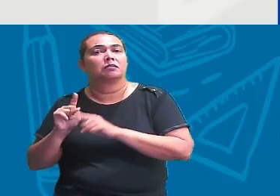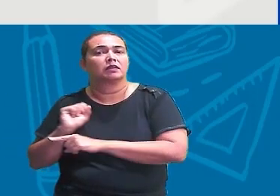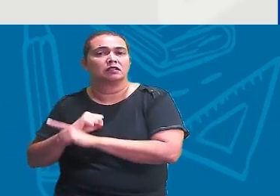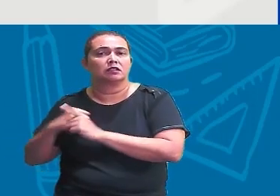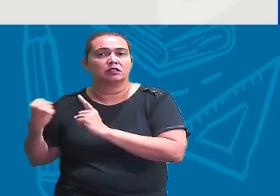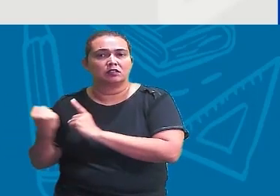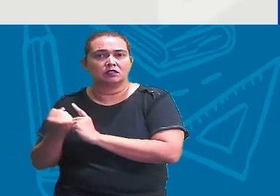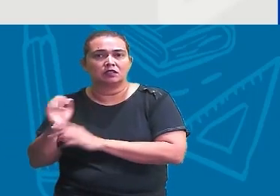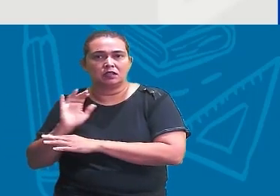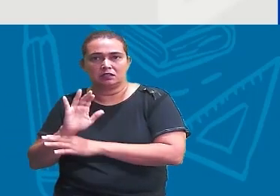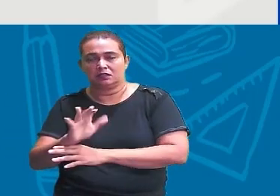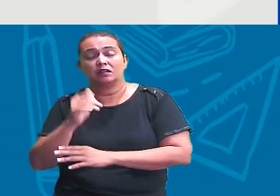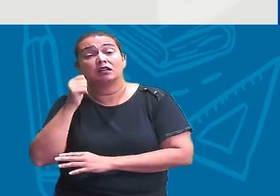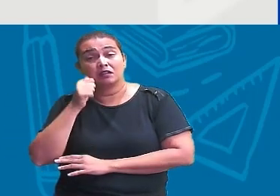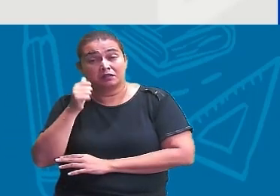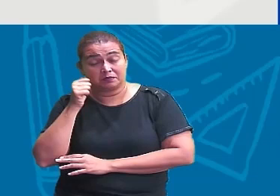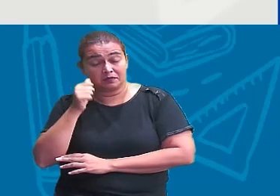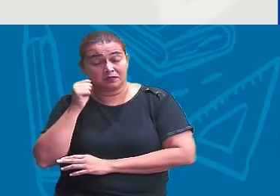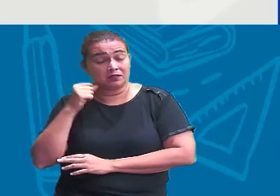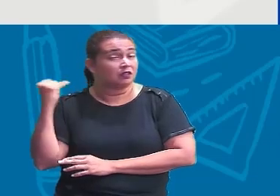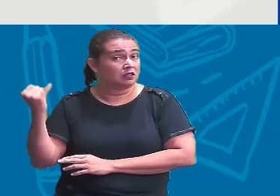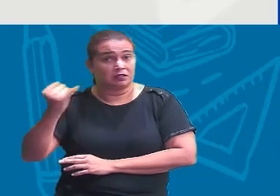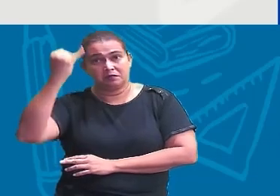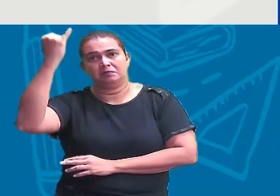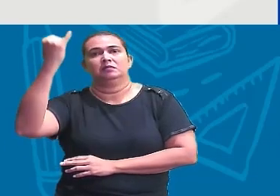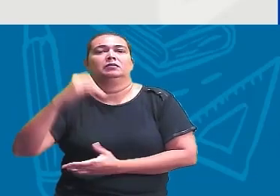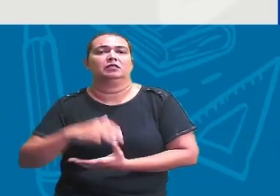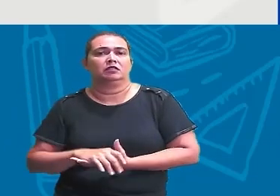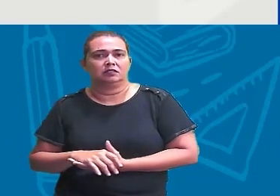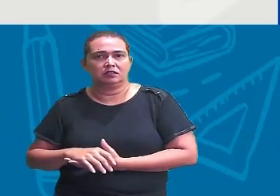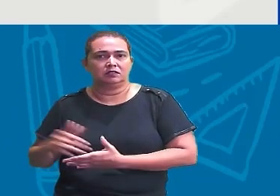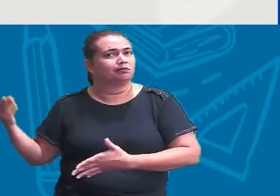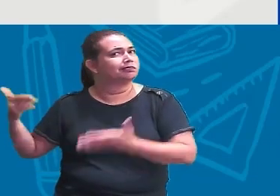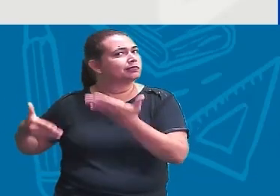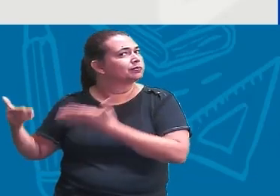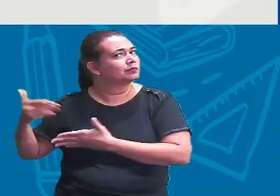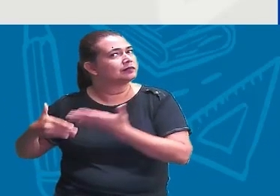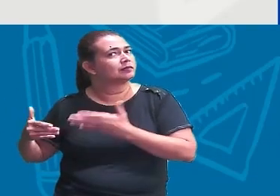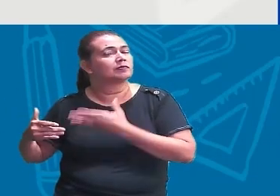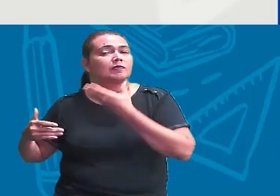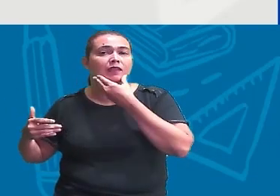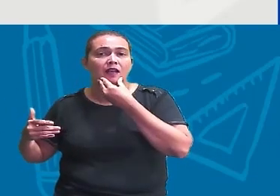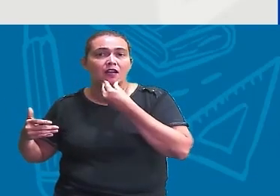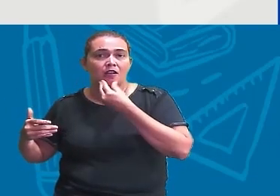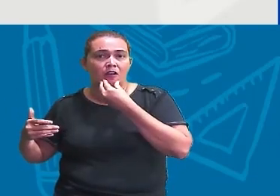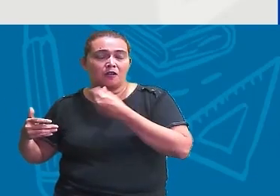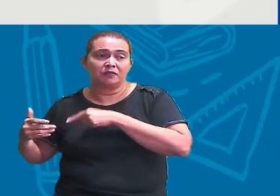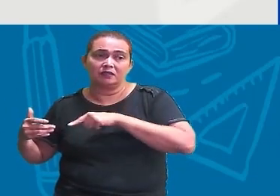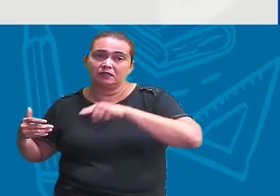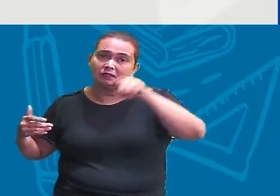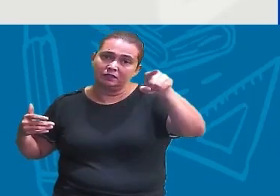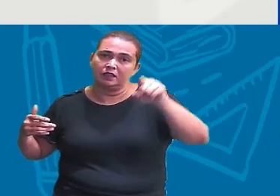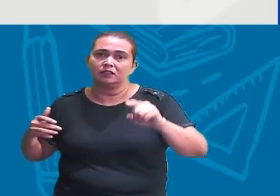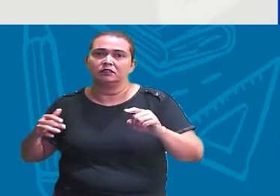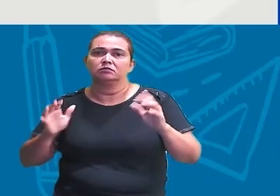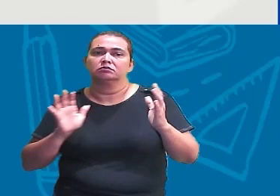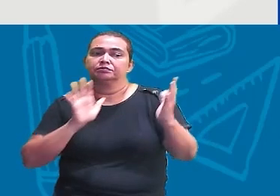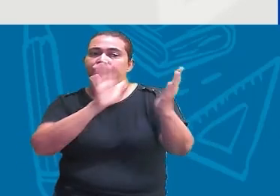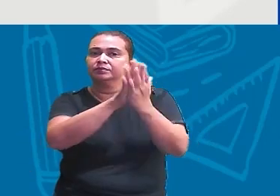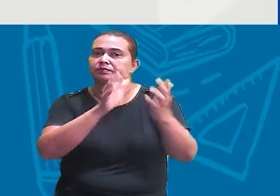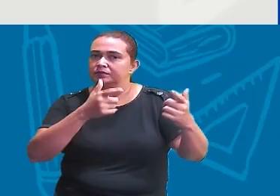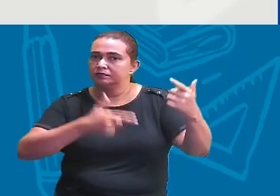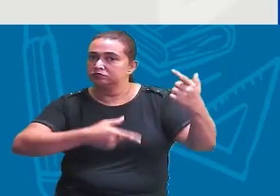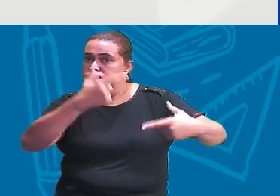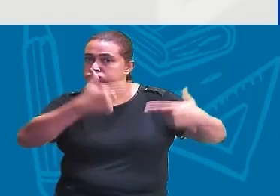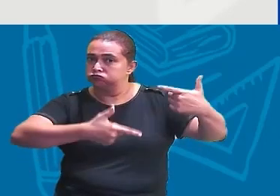participação das mulheres nesse movimento foi decisivo, né? Enquanto os homens foram lutar, quem sustentou os